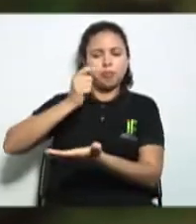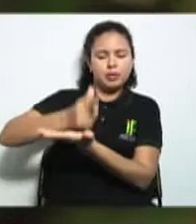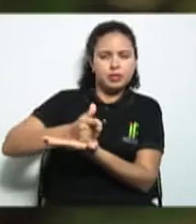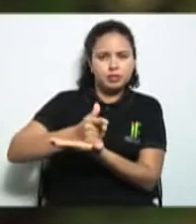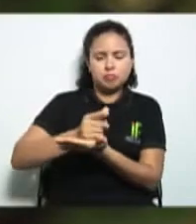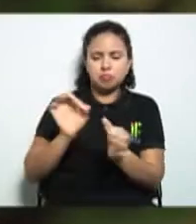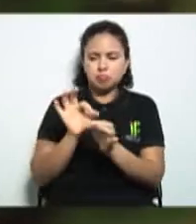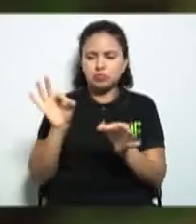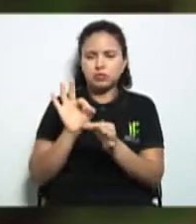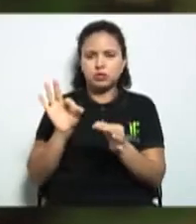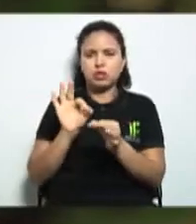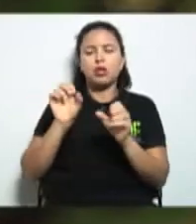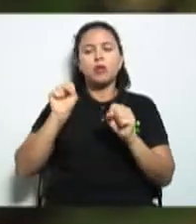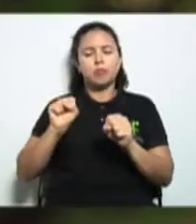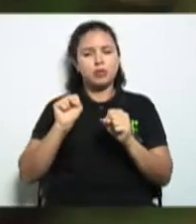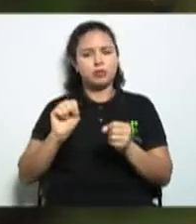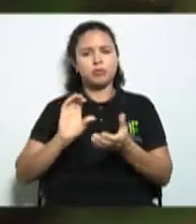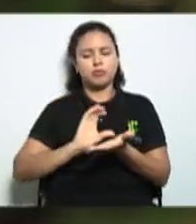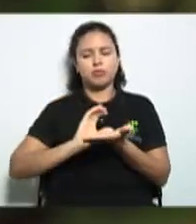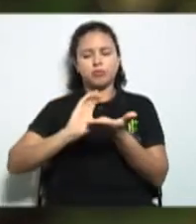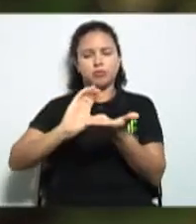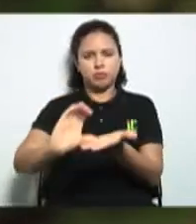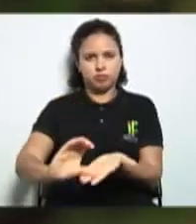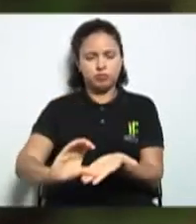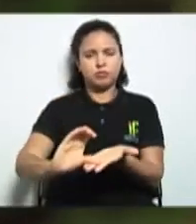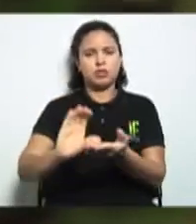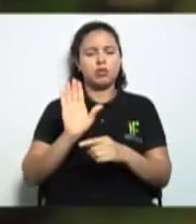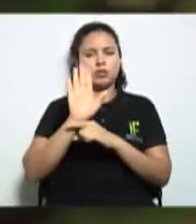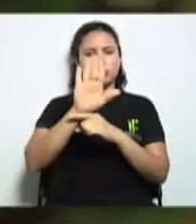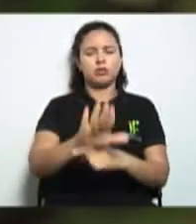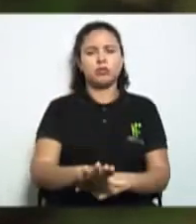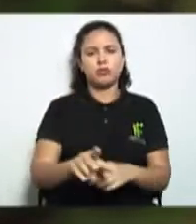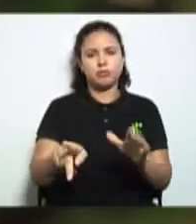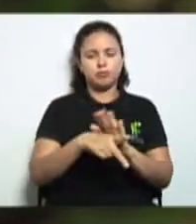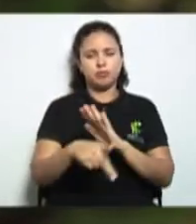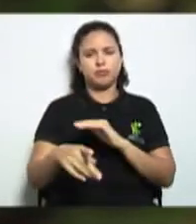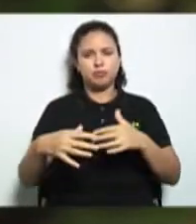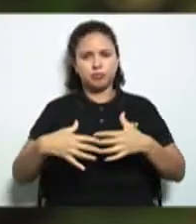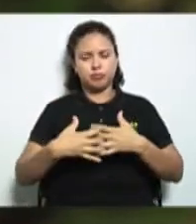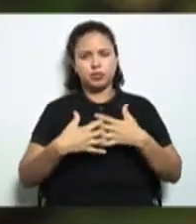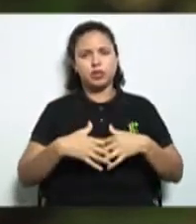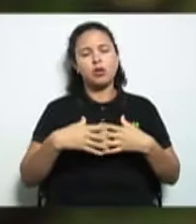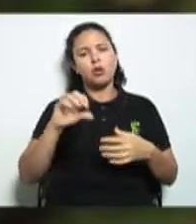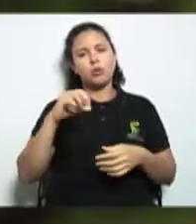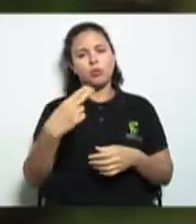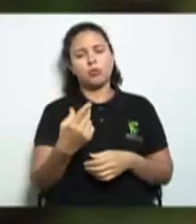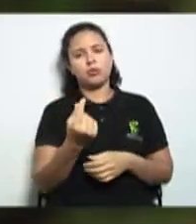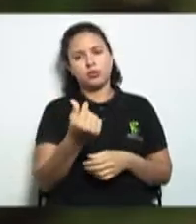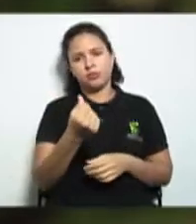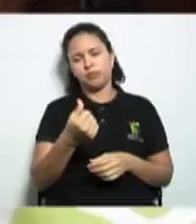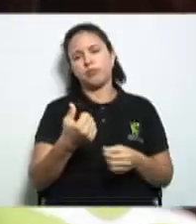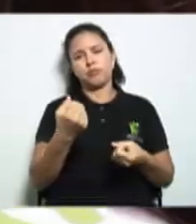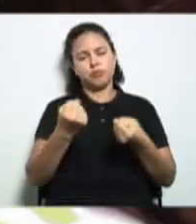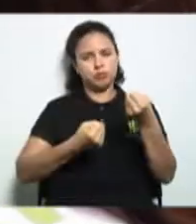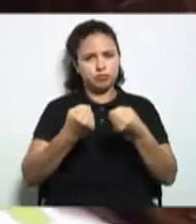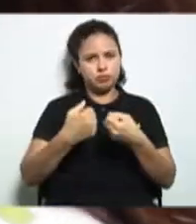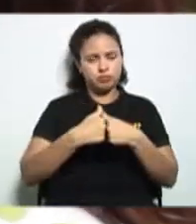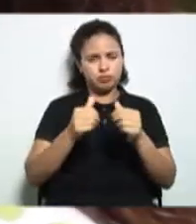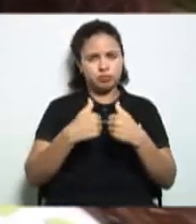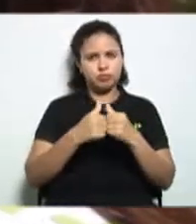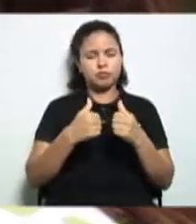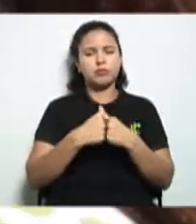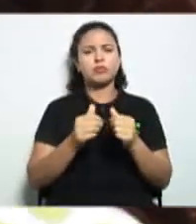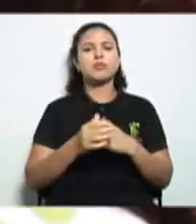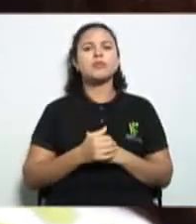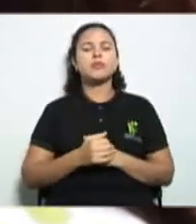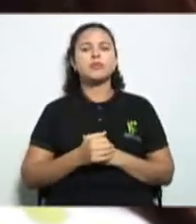bolsa de estágio pela instituição ou pode estar ganhando somente vale transporte da concedente. O estagiário ele